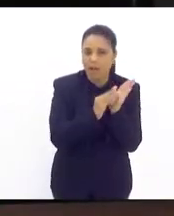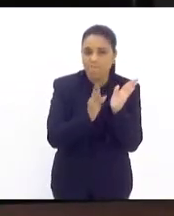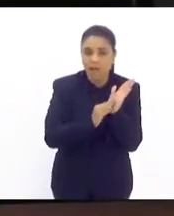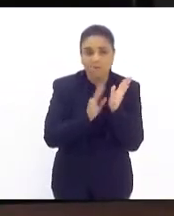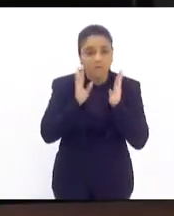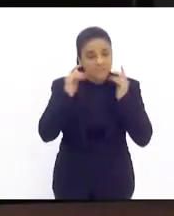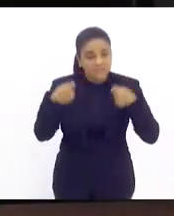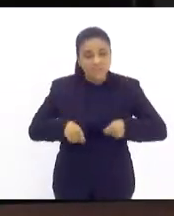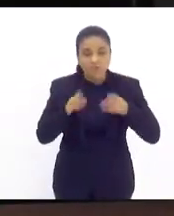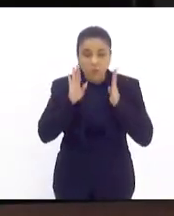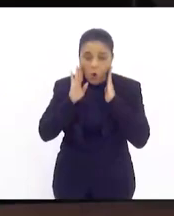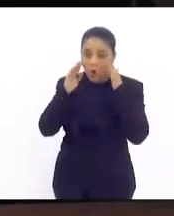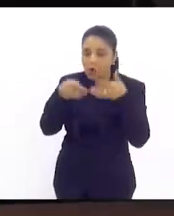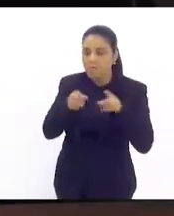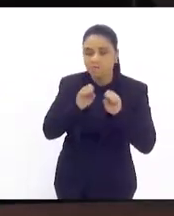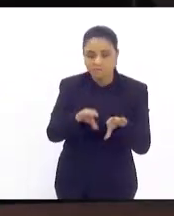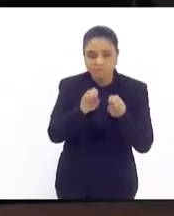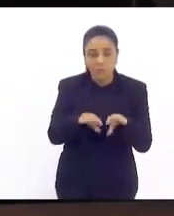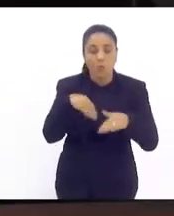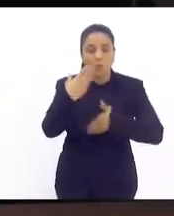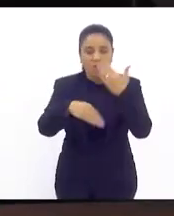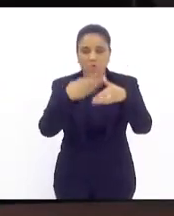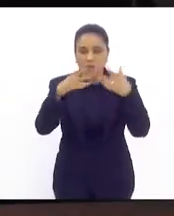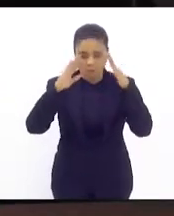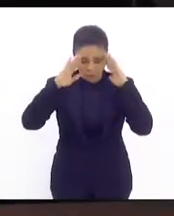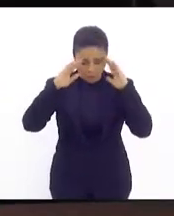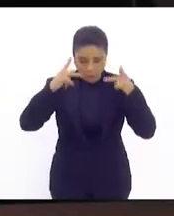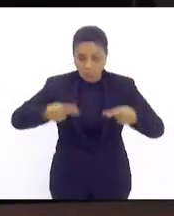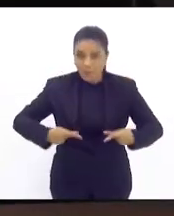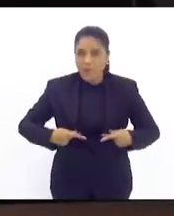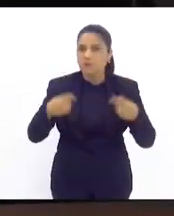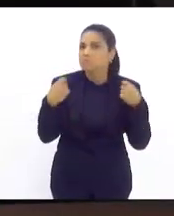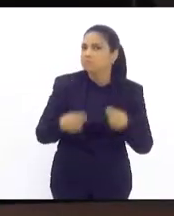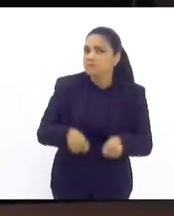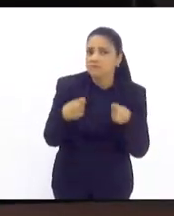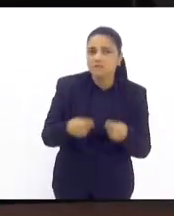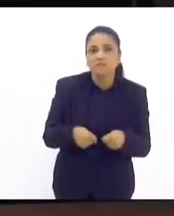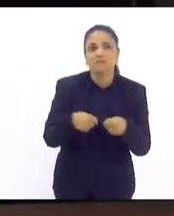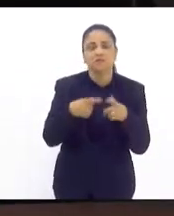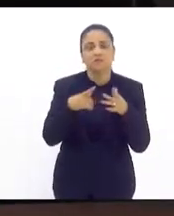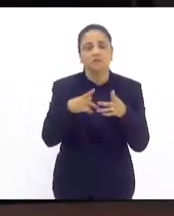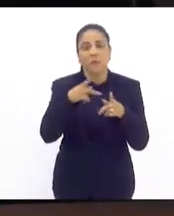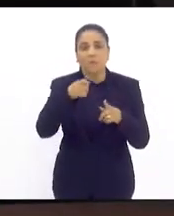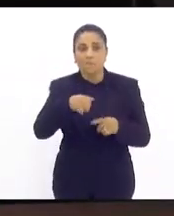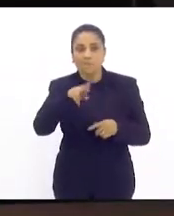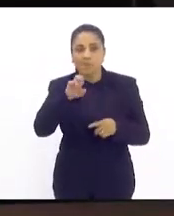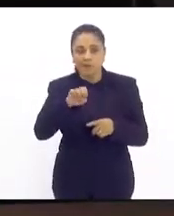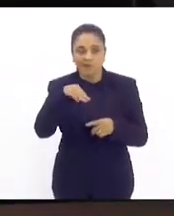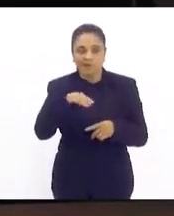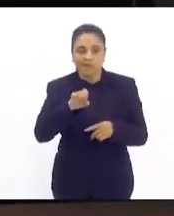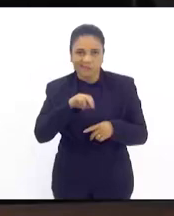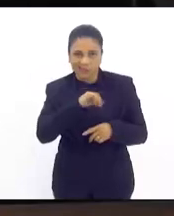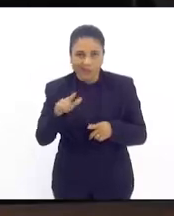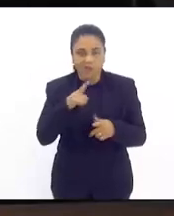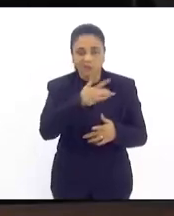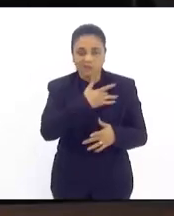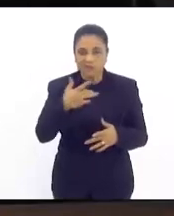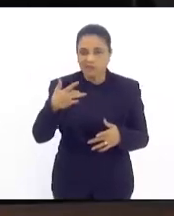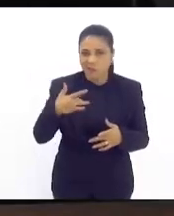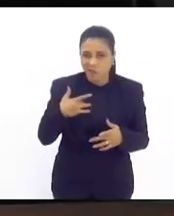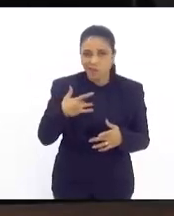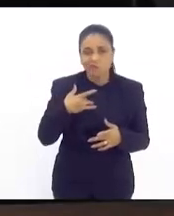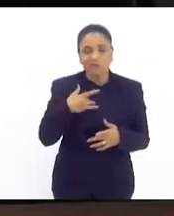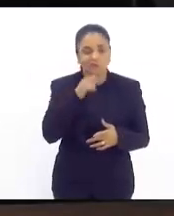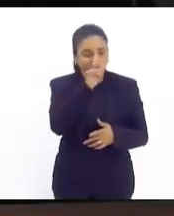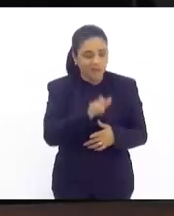para o desenvolvimento humano sem olhar para a questão do pré-natal da Saúde da Mulher em si da menina porque